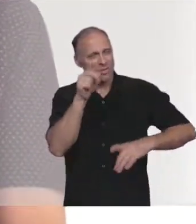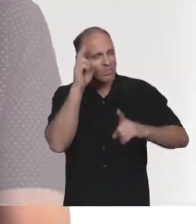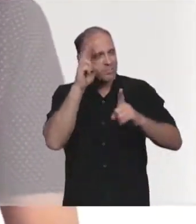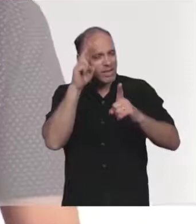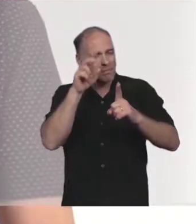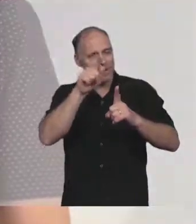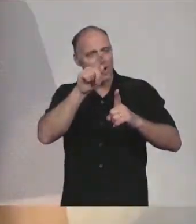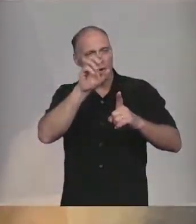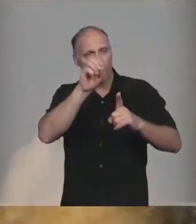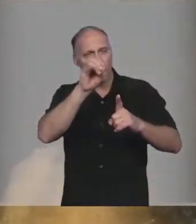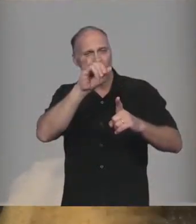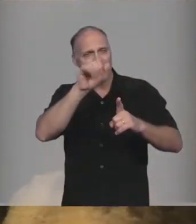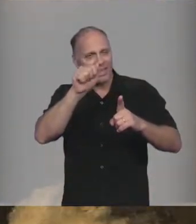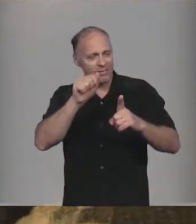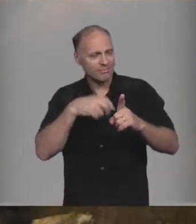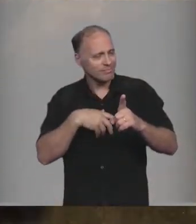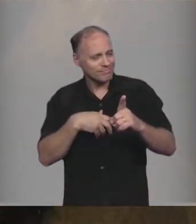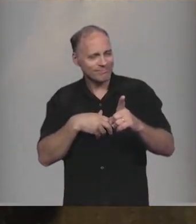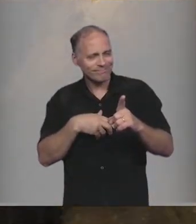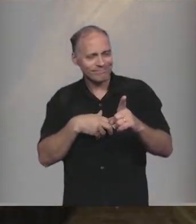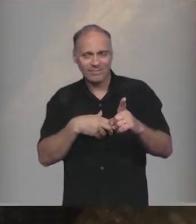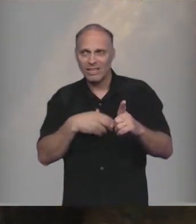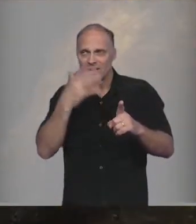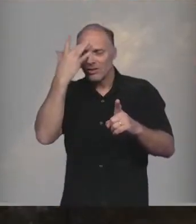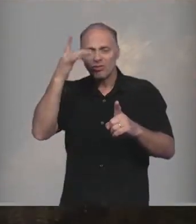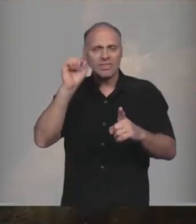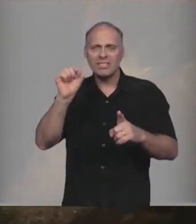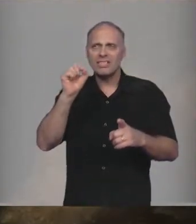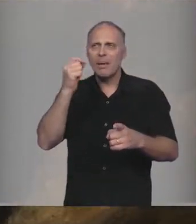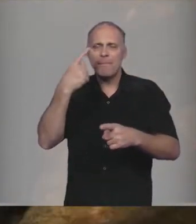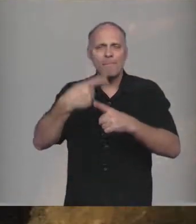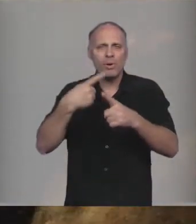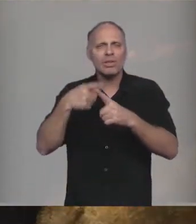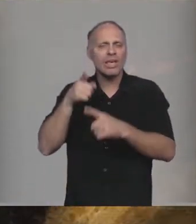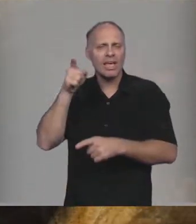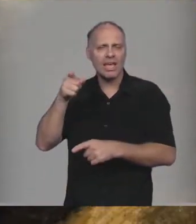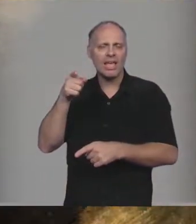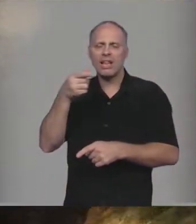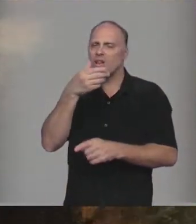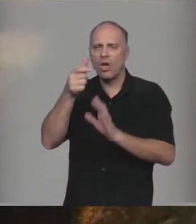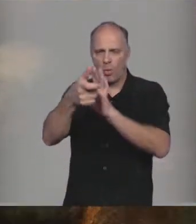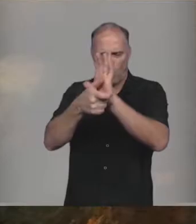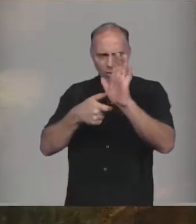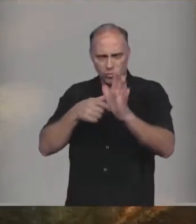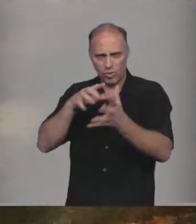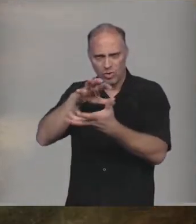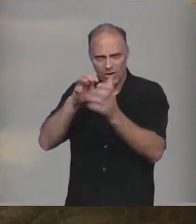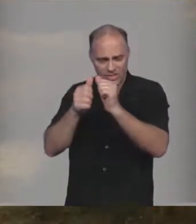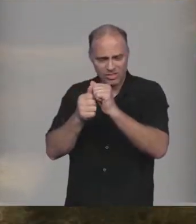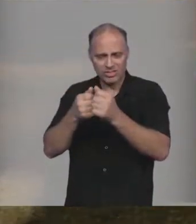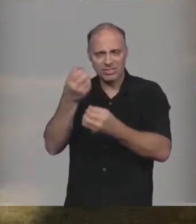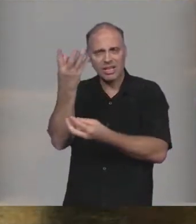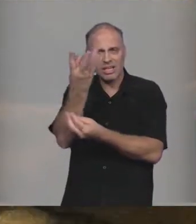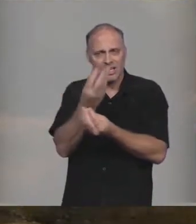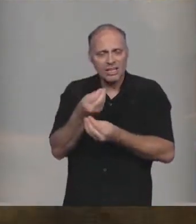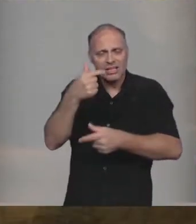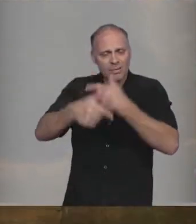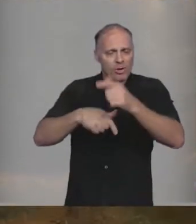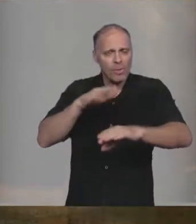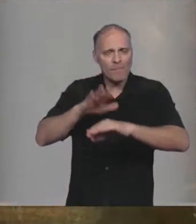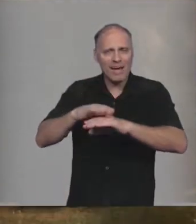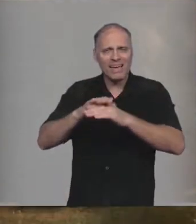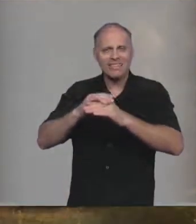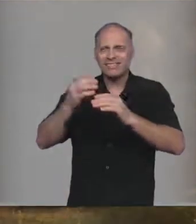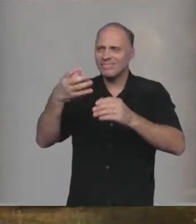lembra Goya, né, eu não sei se é porque Goya trabalhou muito essas